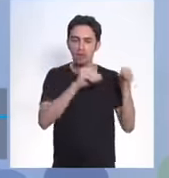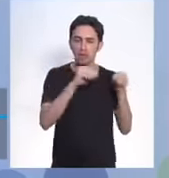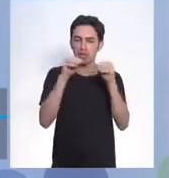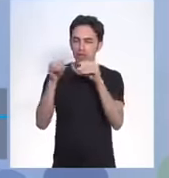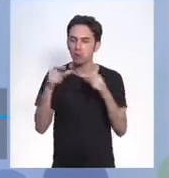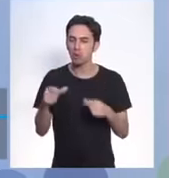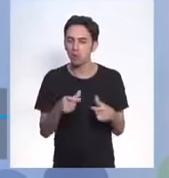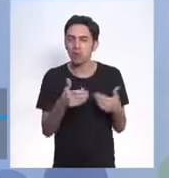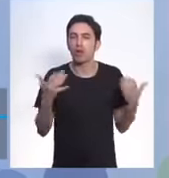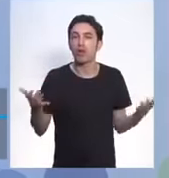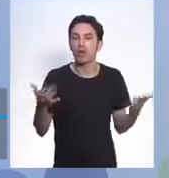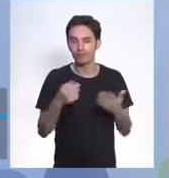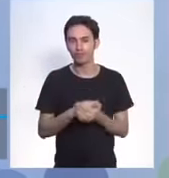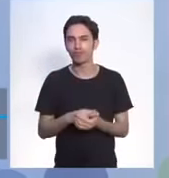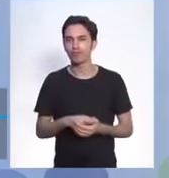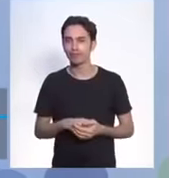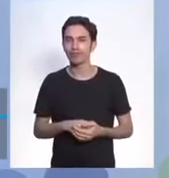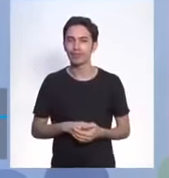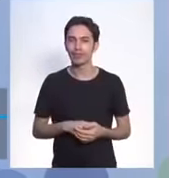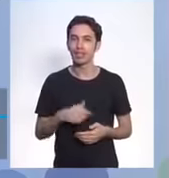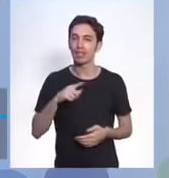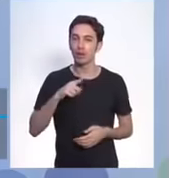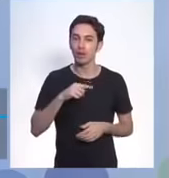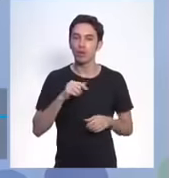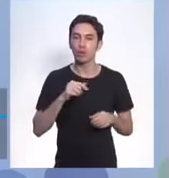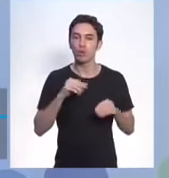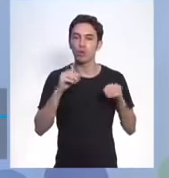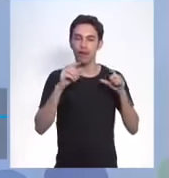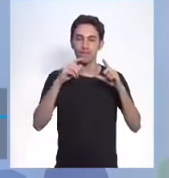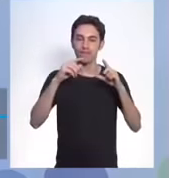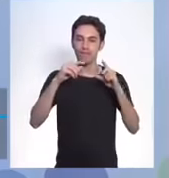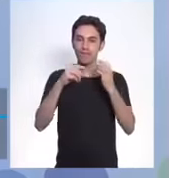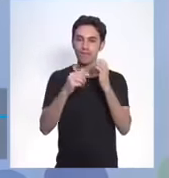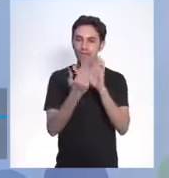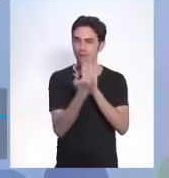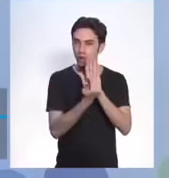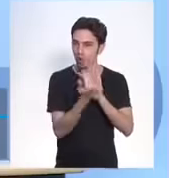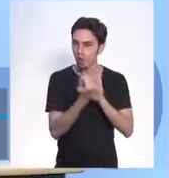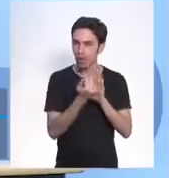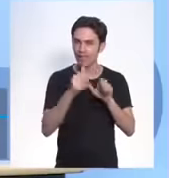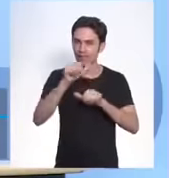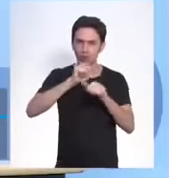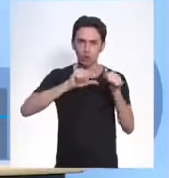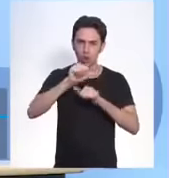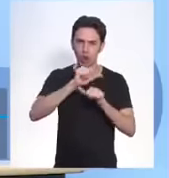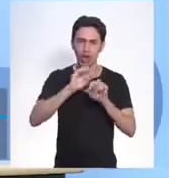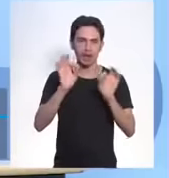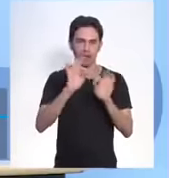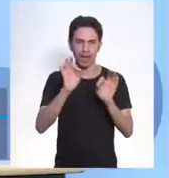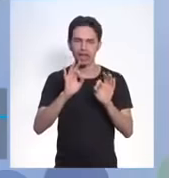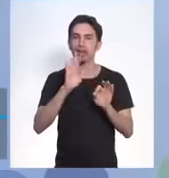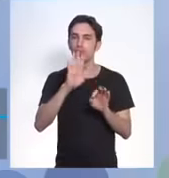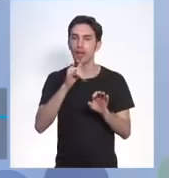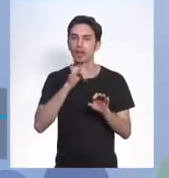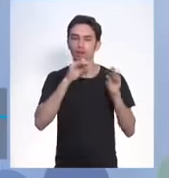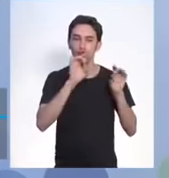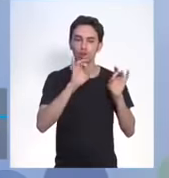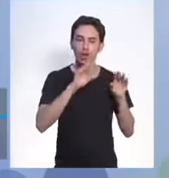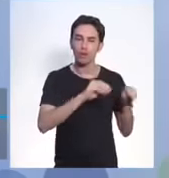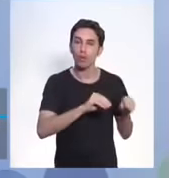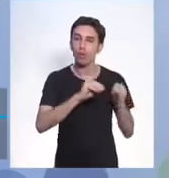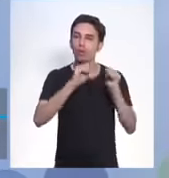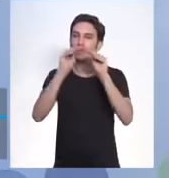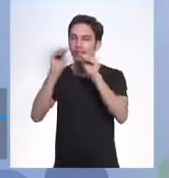figura Eu só mudei os pares ordenados dela beleza Dori a receita Beleza então